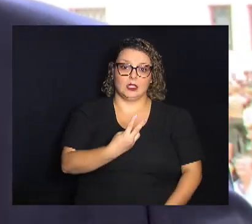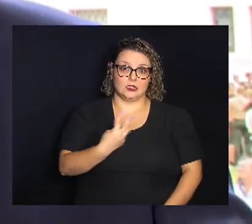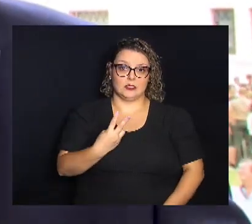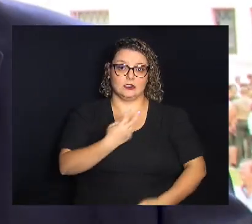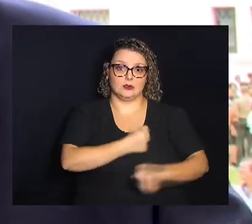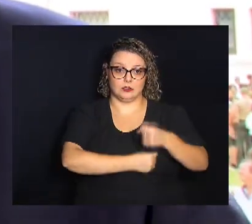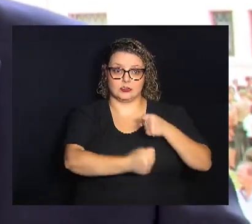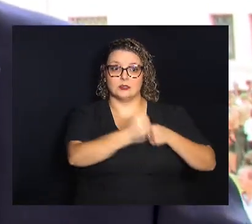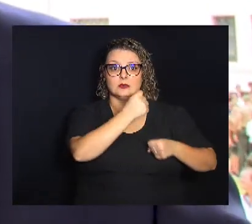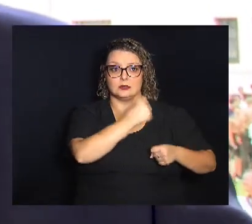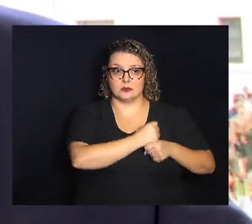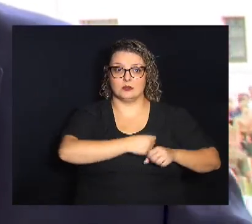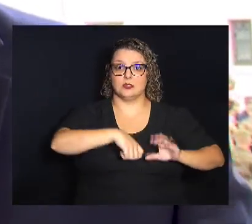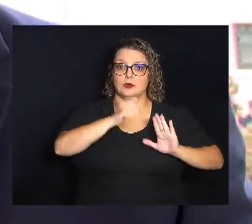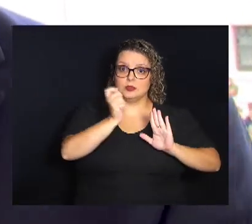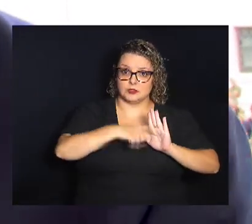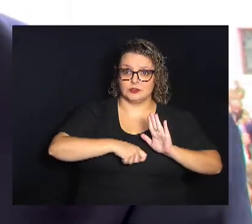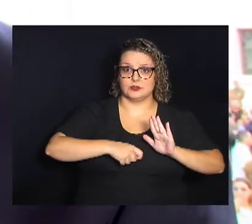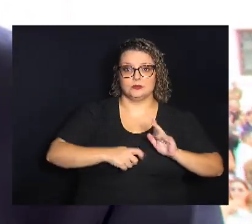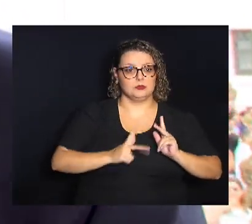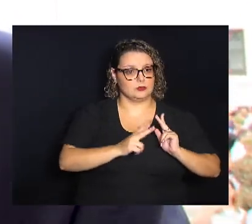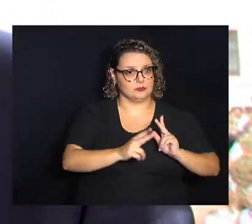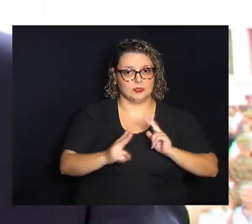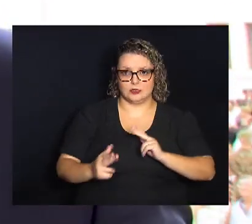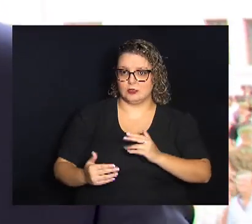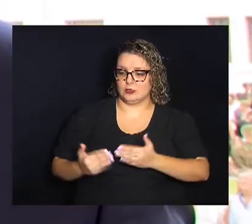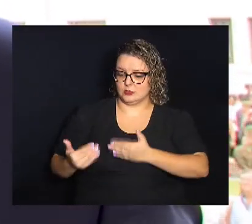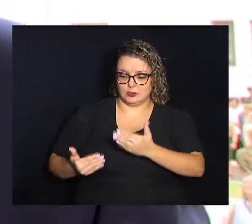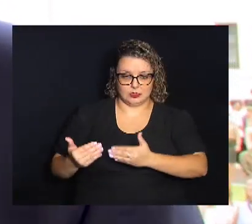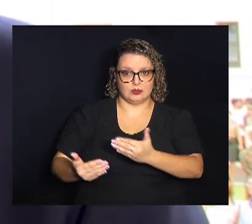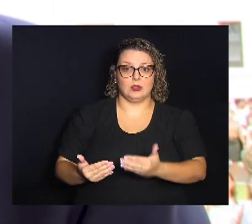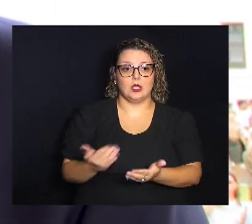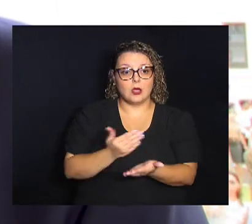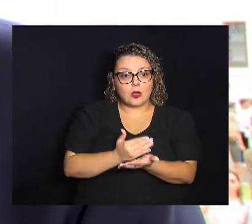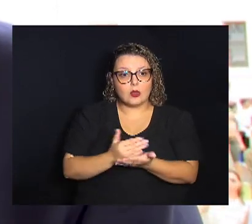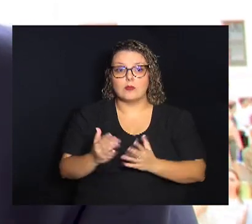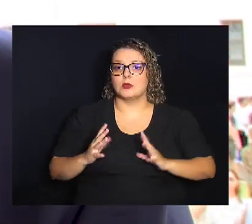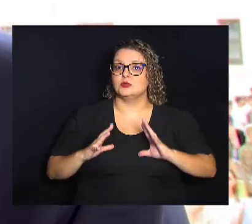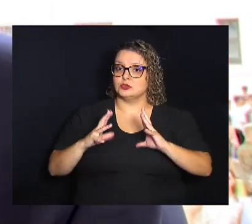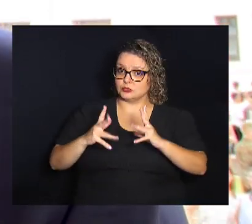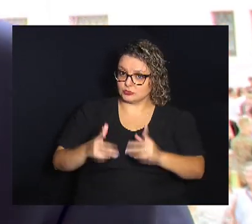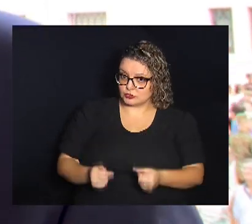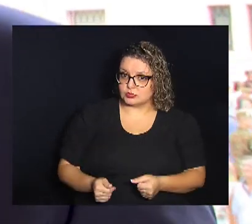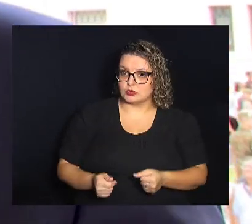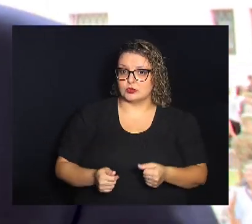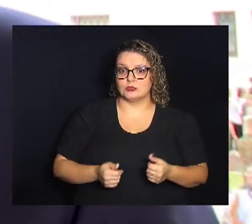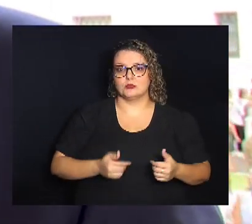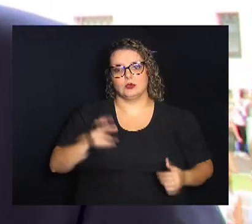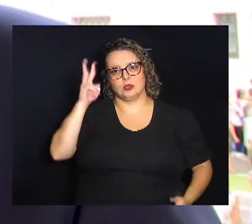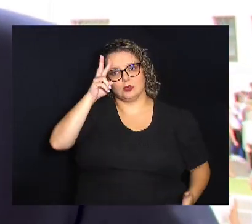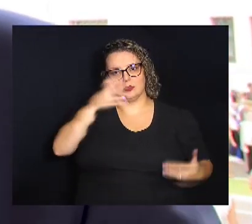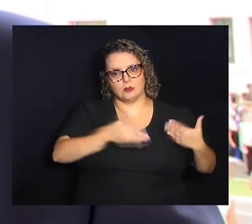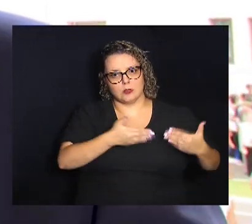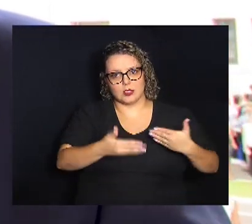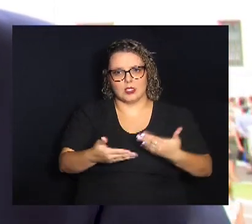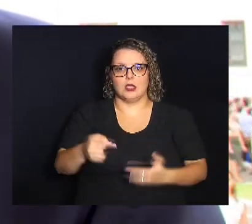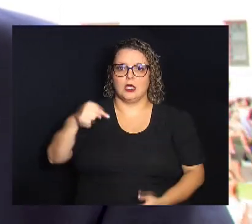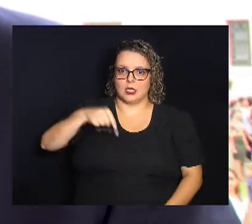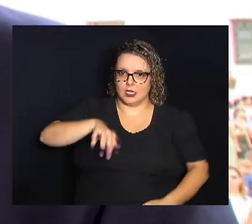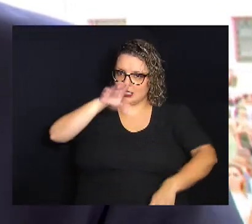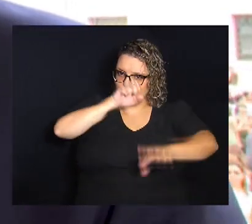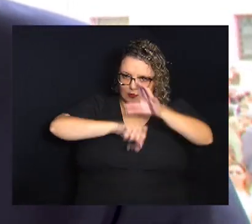estava executando os mesmos gestos, dando os mesmos passos. É o início de tudo, é o início de uma trajetória. Aqui a gente